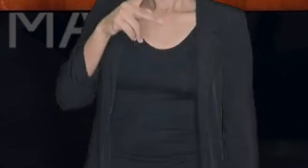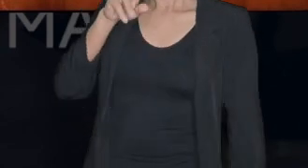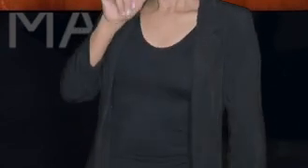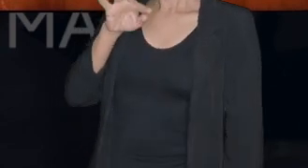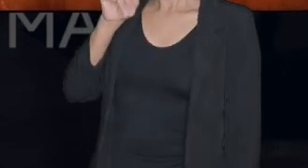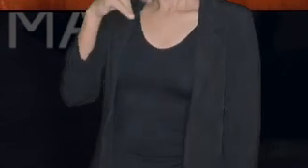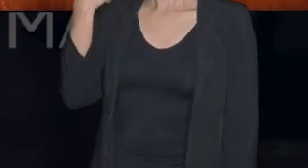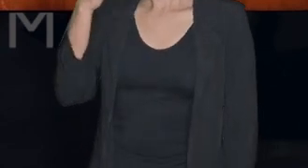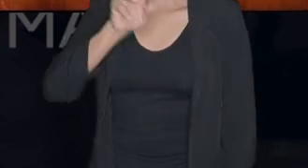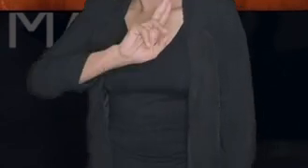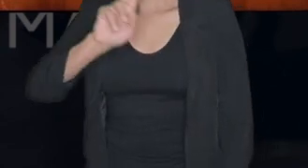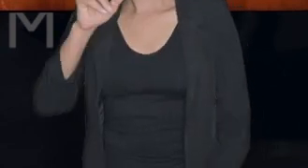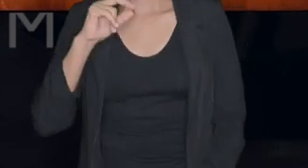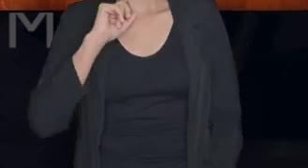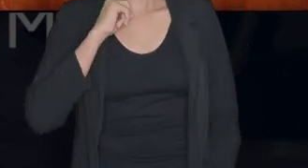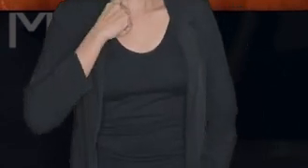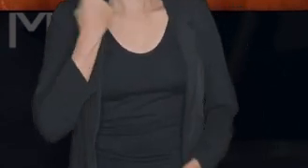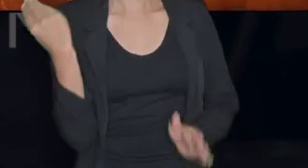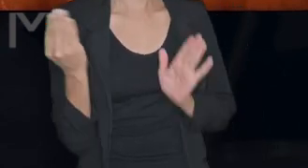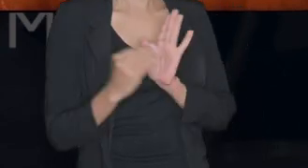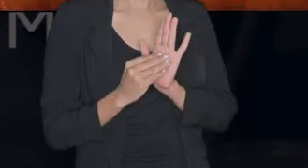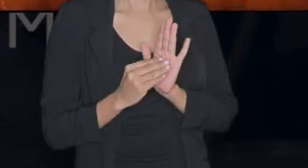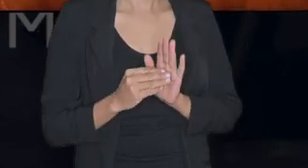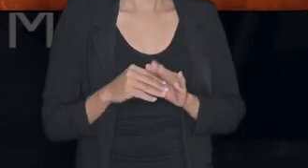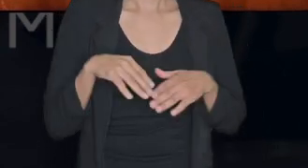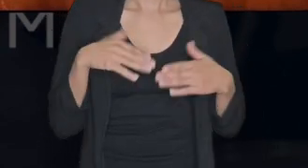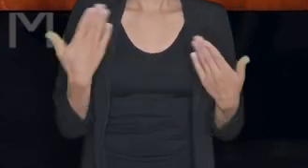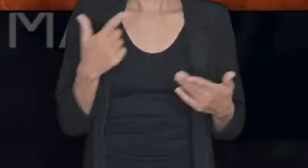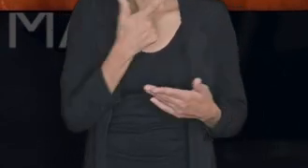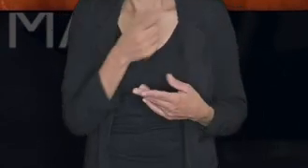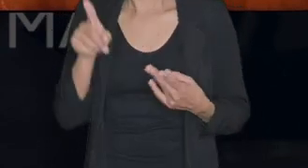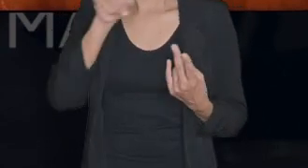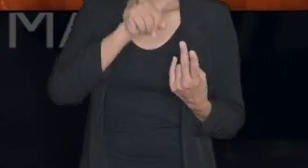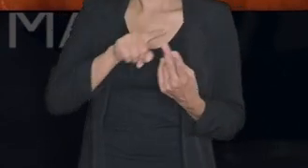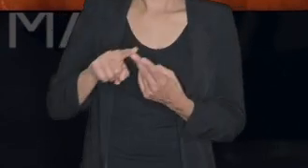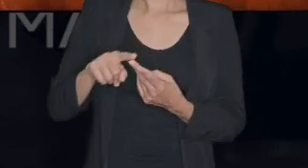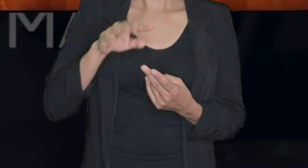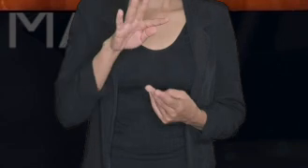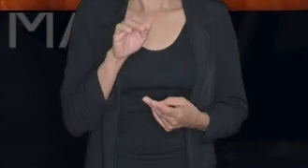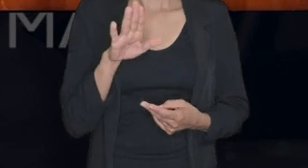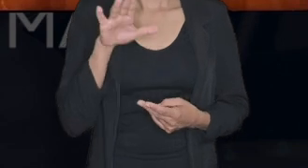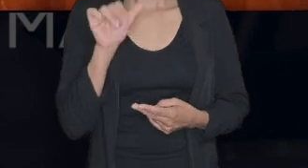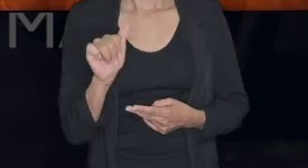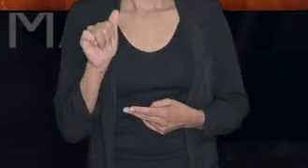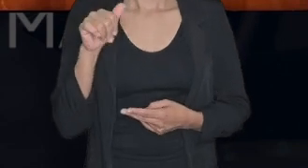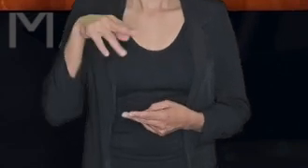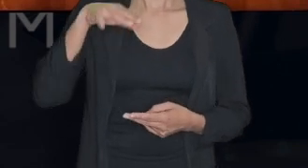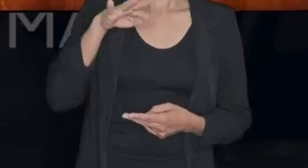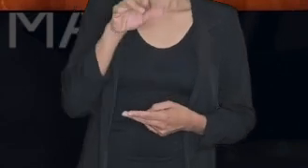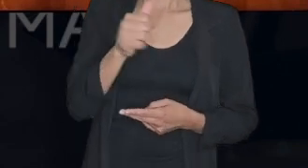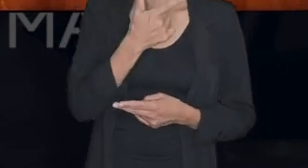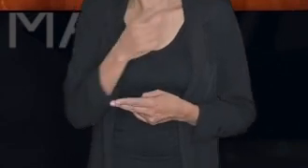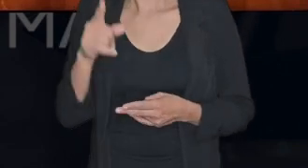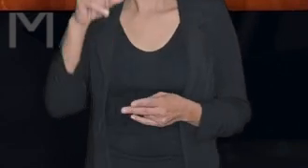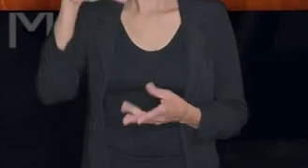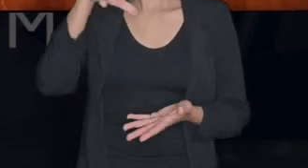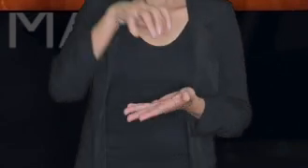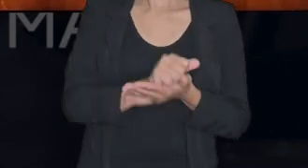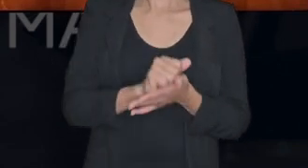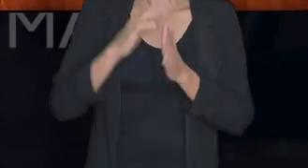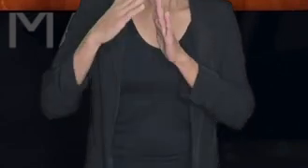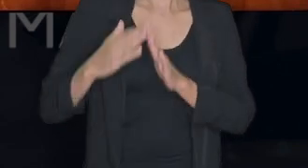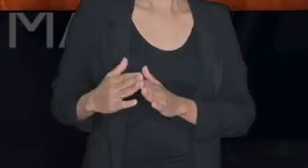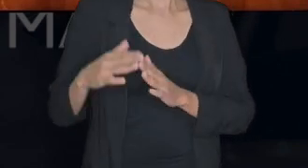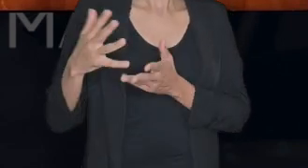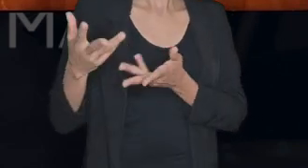Então, essa atribuição é outra, que não de um tabelião de notas. Temos o oficial de registro de imóveis, que recebe os títulos para verificar